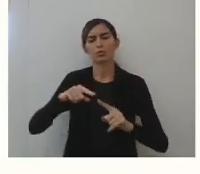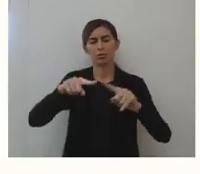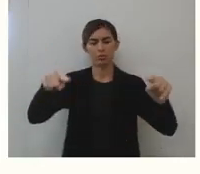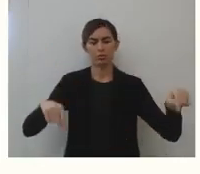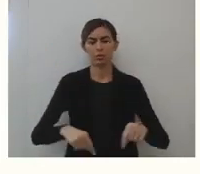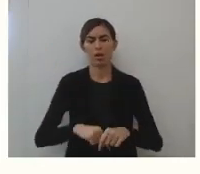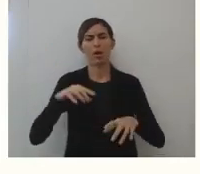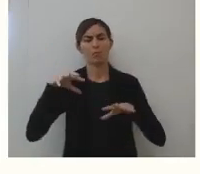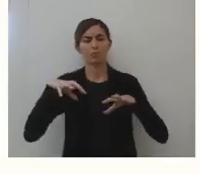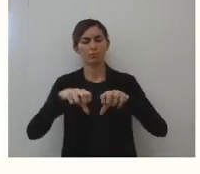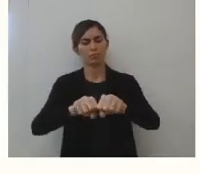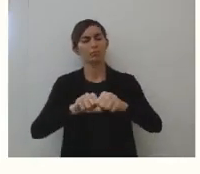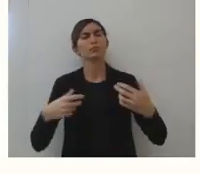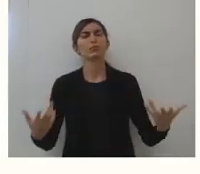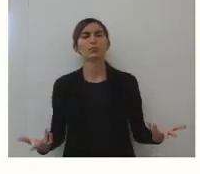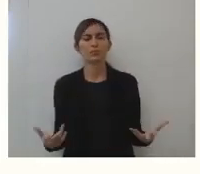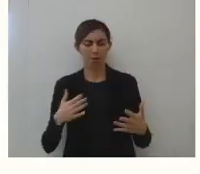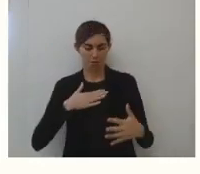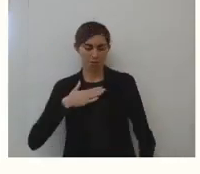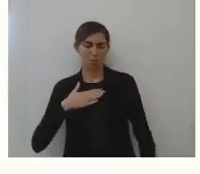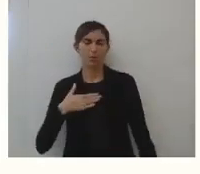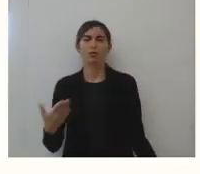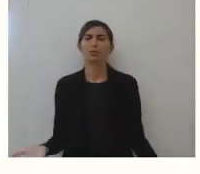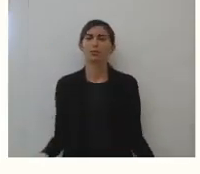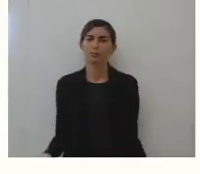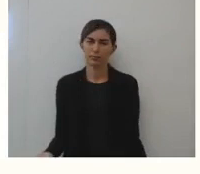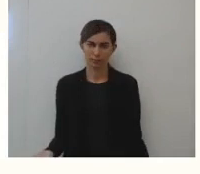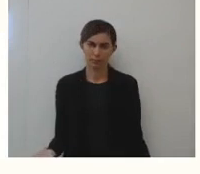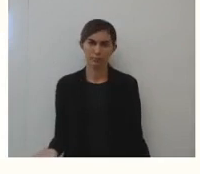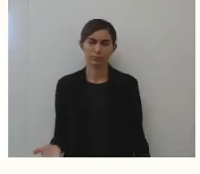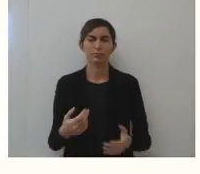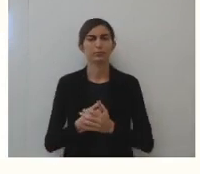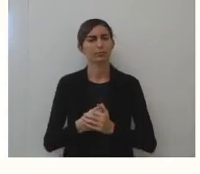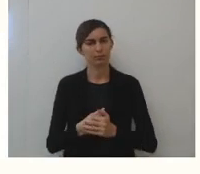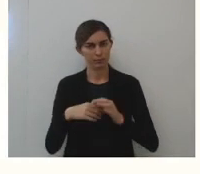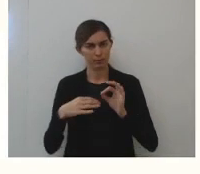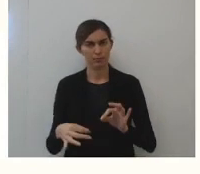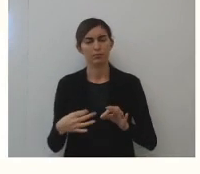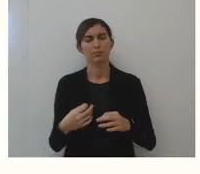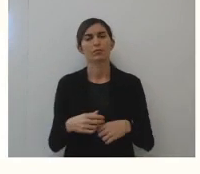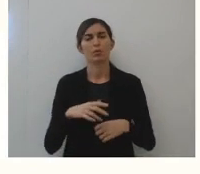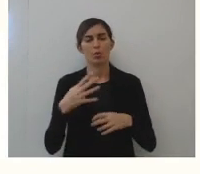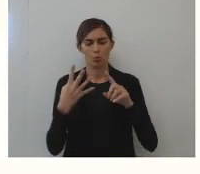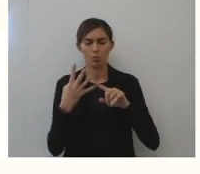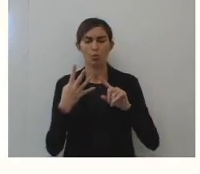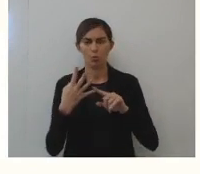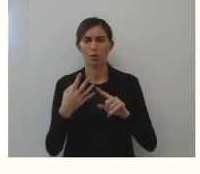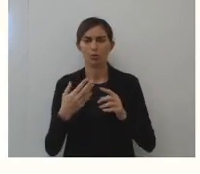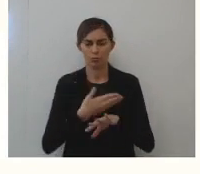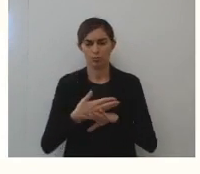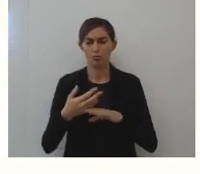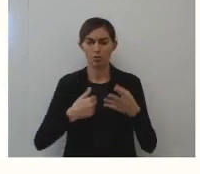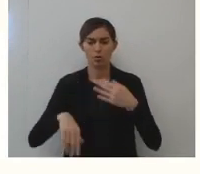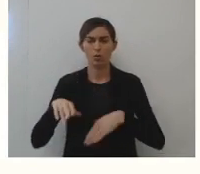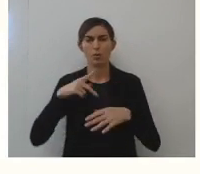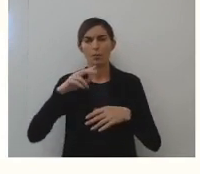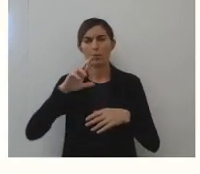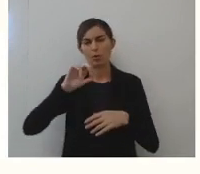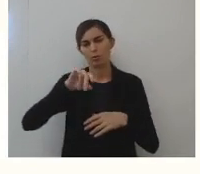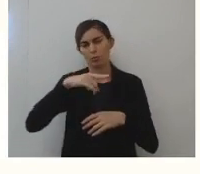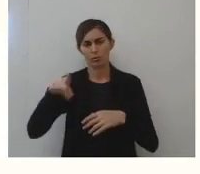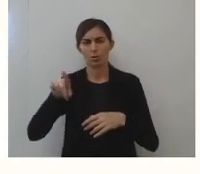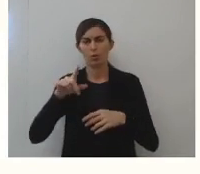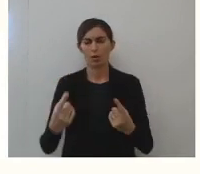do povo, certo? E estou dizendo que essa terra é minha, tá certo? O quarto modo de produção, que é o modo de